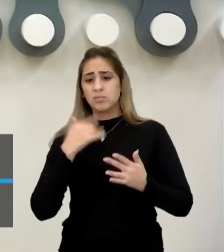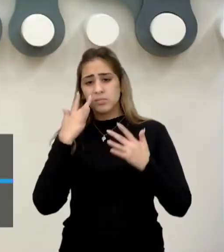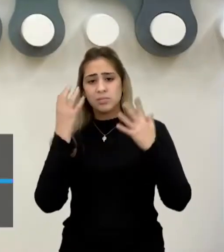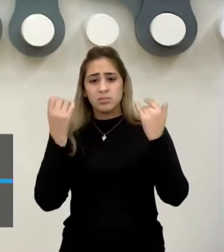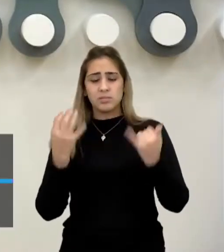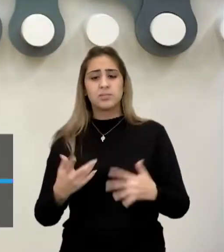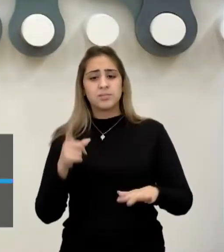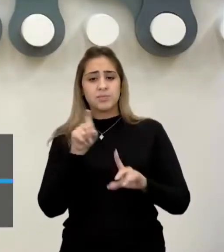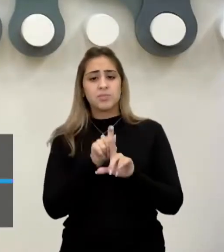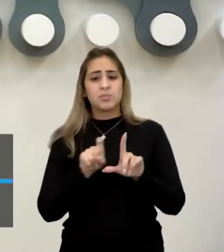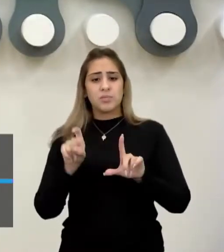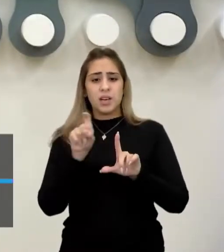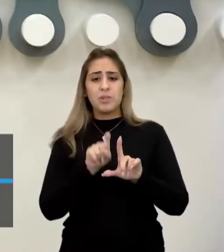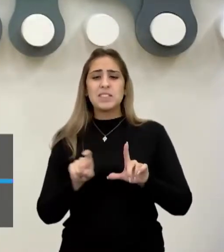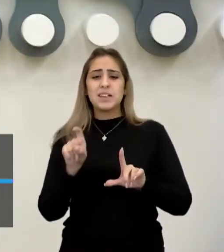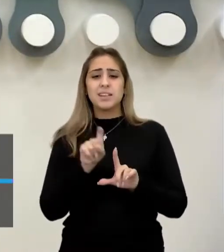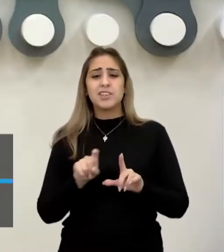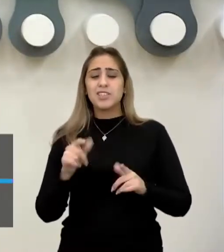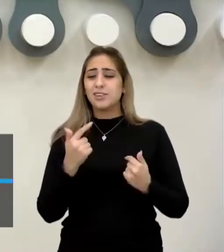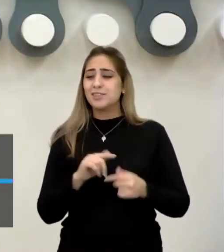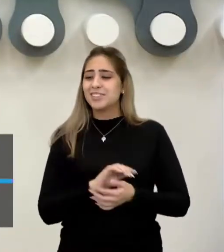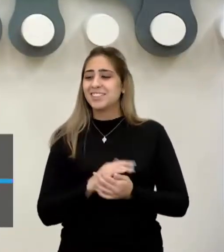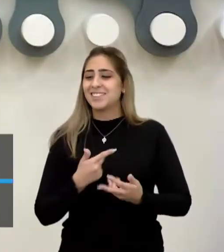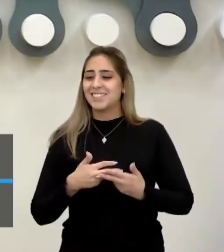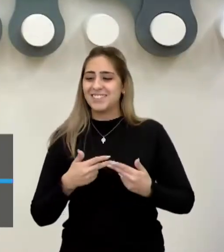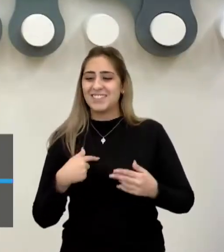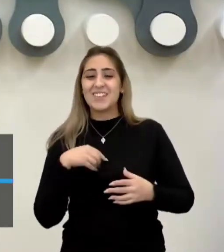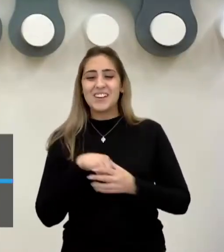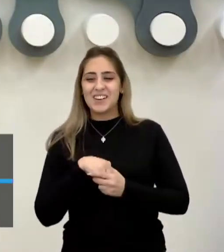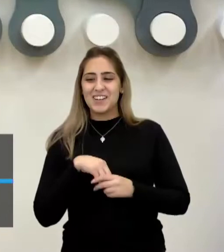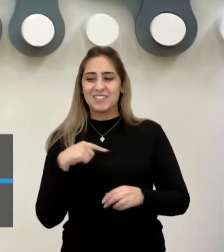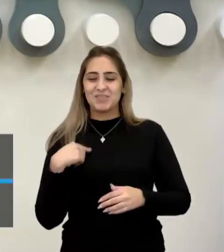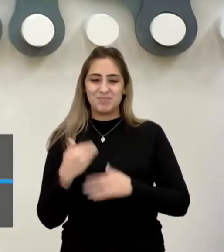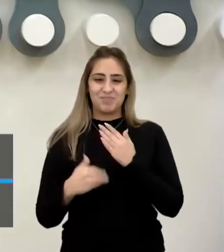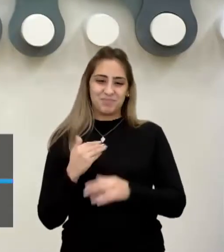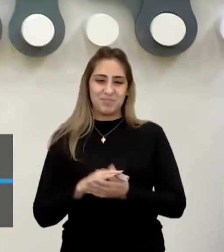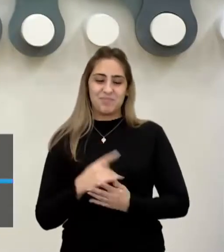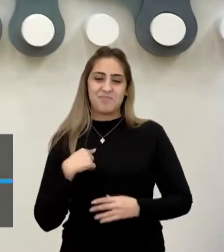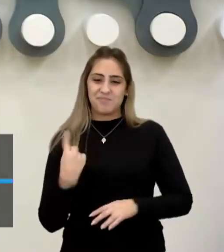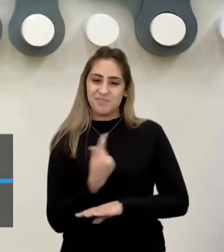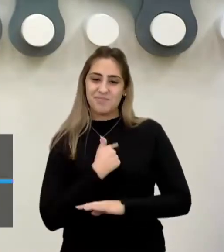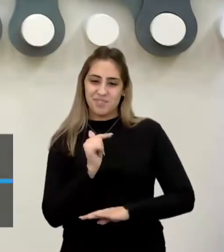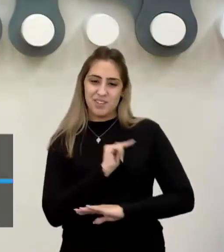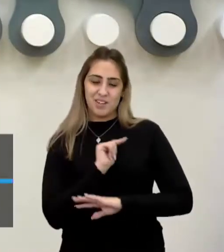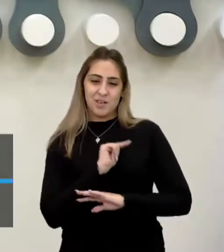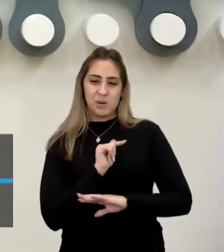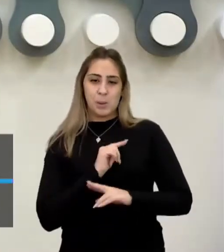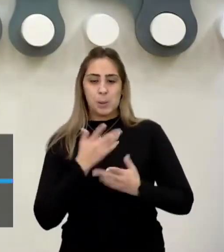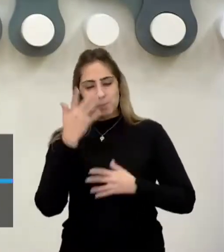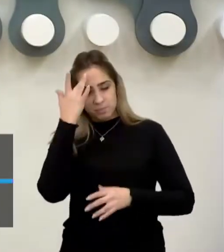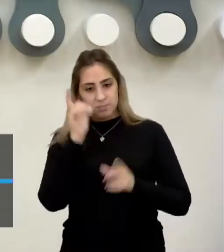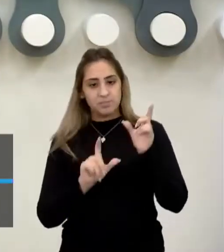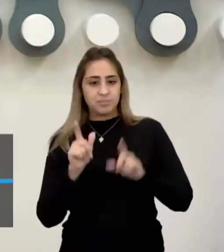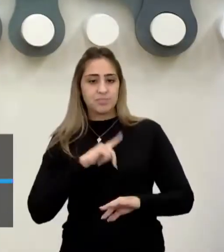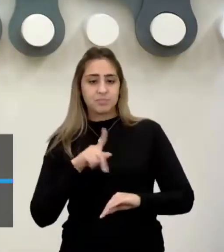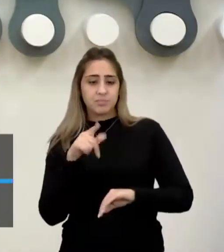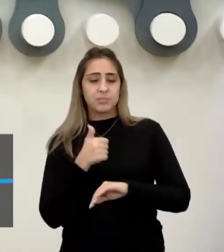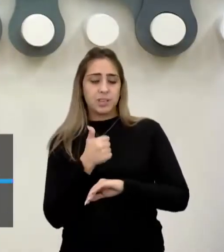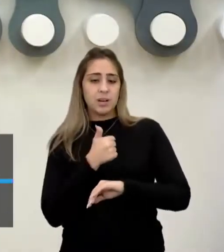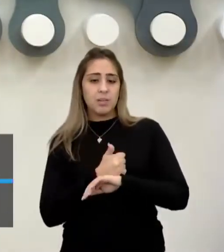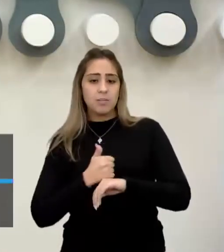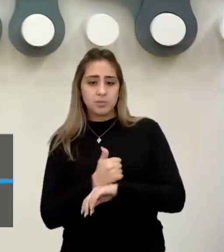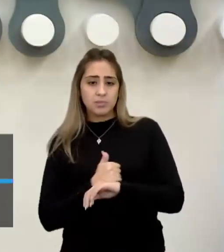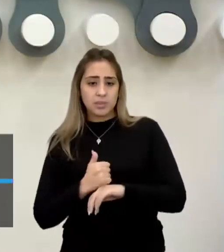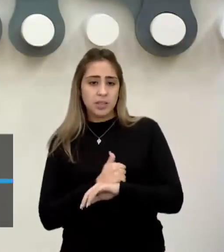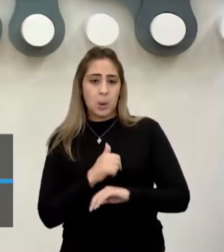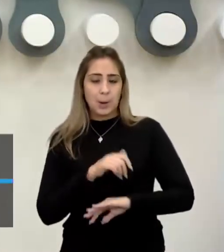fala pra mim, é um digitador. Eu falei, mas as pessoas precisam de alguém pra digitar por elas, né? E a gente tem ainda pessoas que têm essa profissão, né? Por